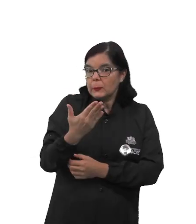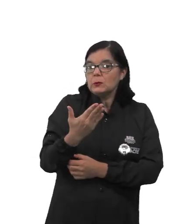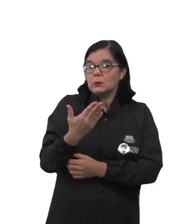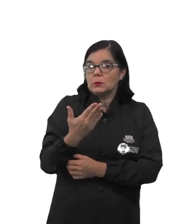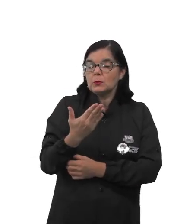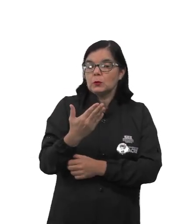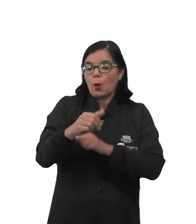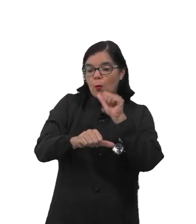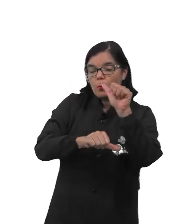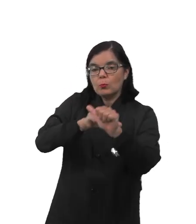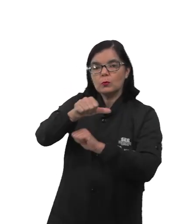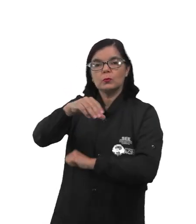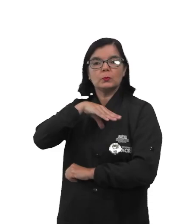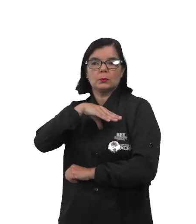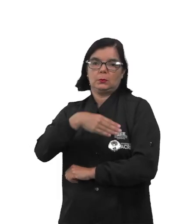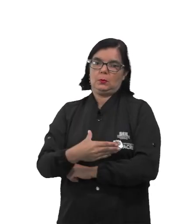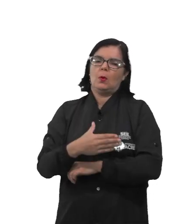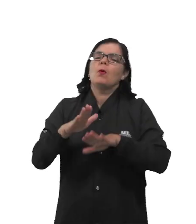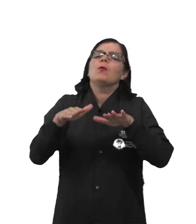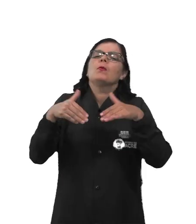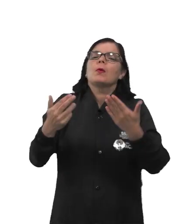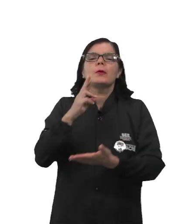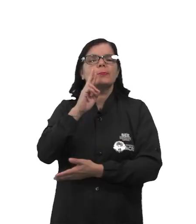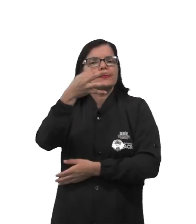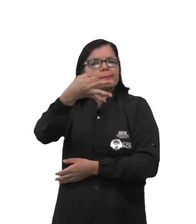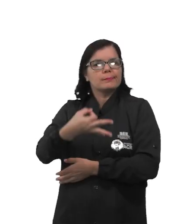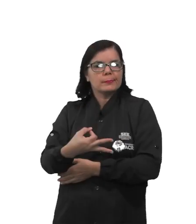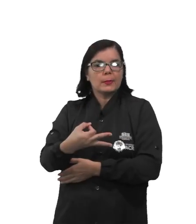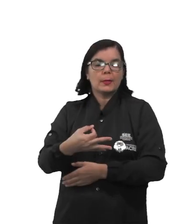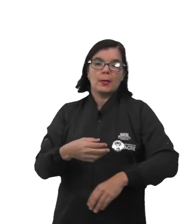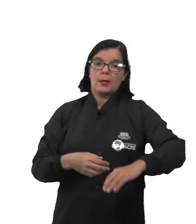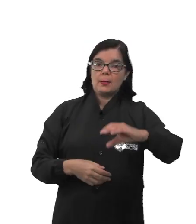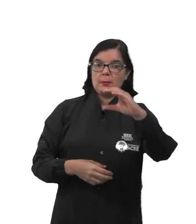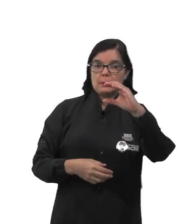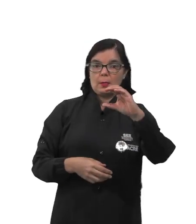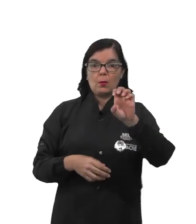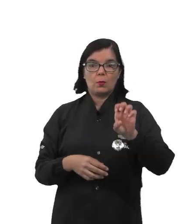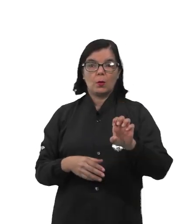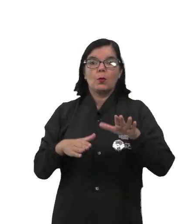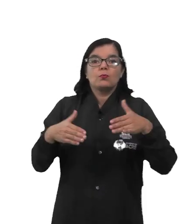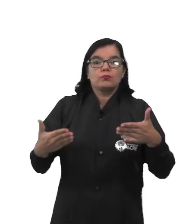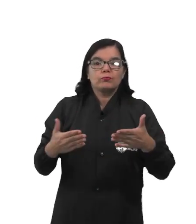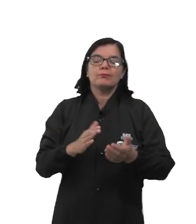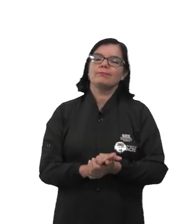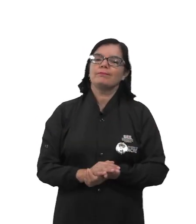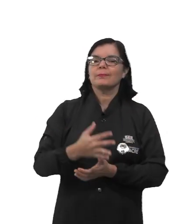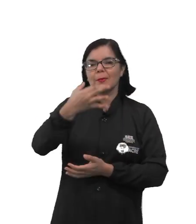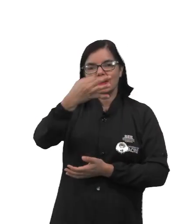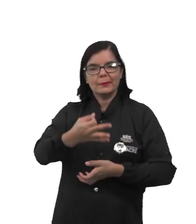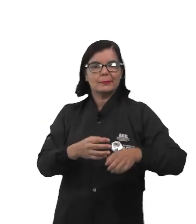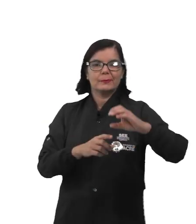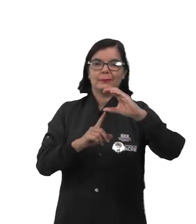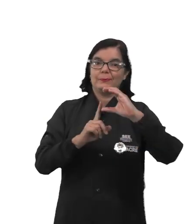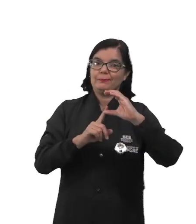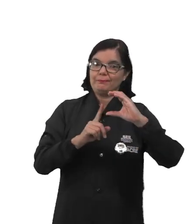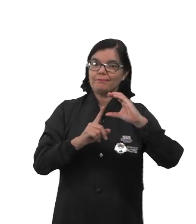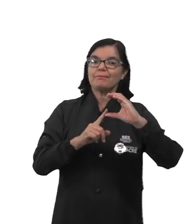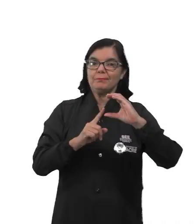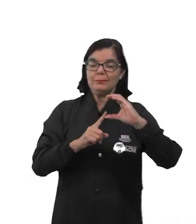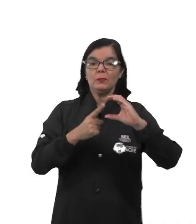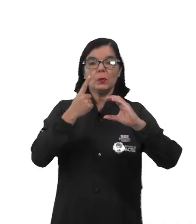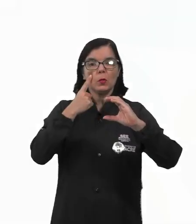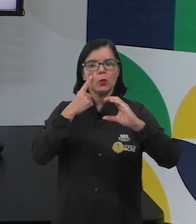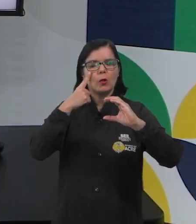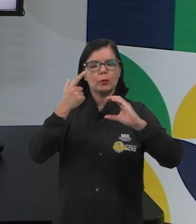uma mudança de atitude. Qual que será a resposta correta? Letra C ou letra E? Resposta correta, letra C, pessoal. Quando a